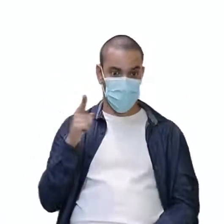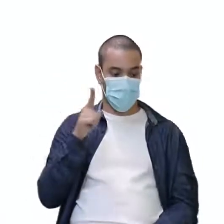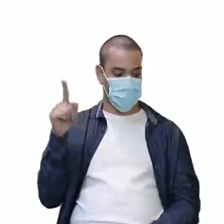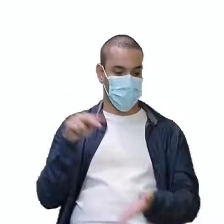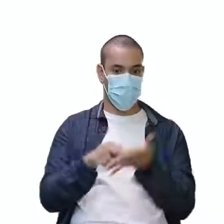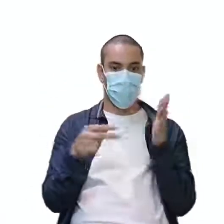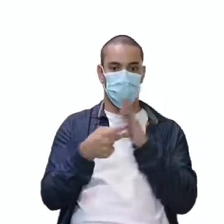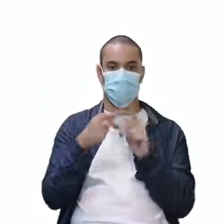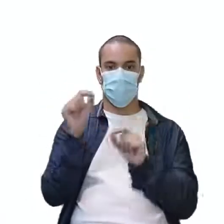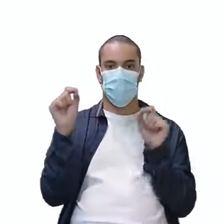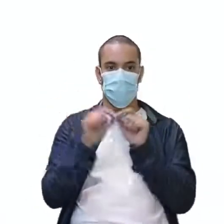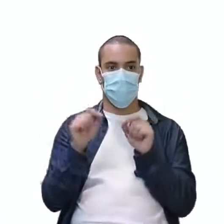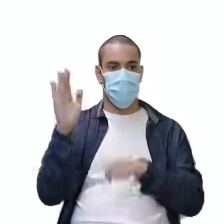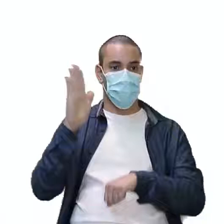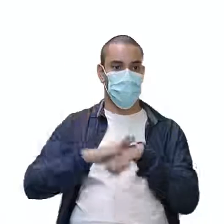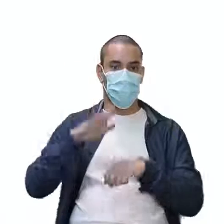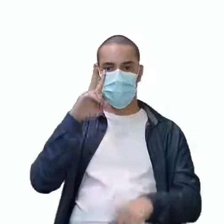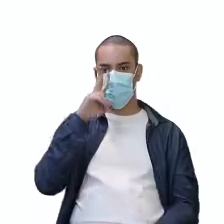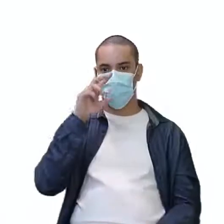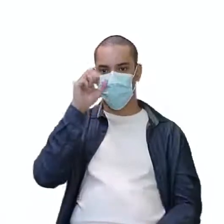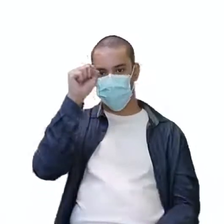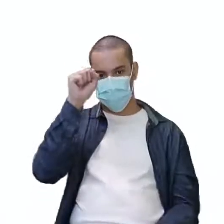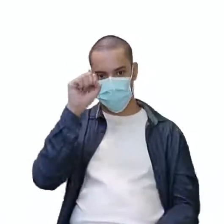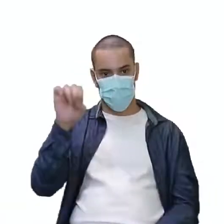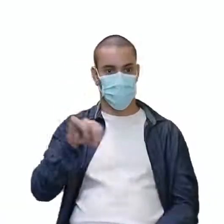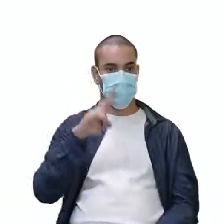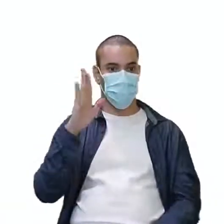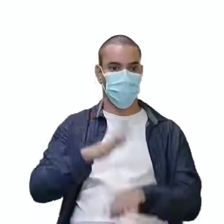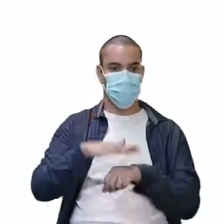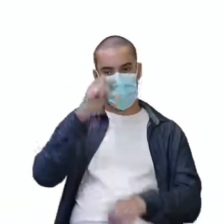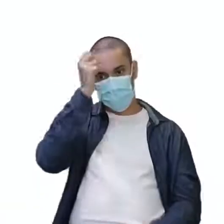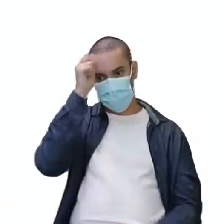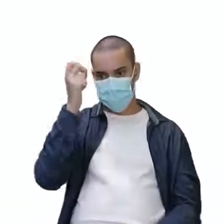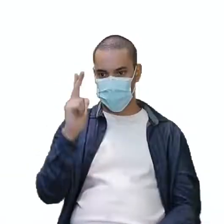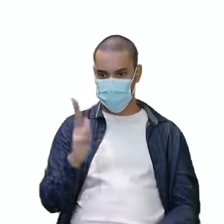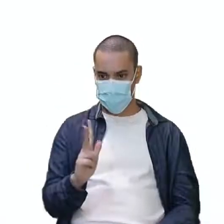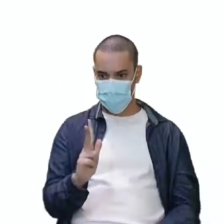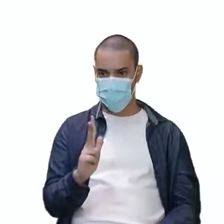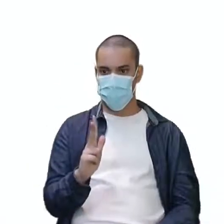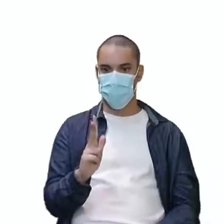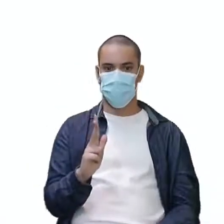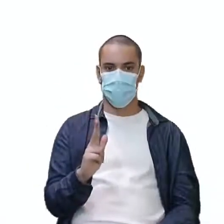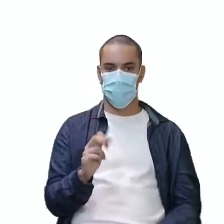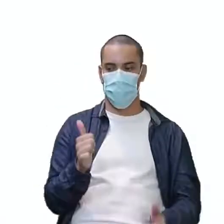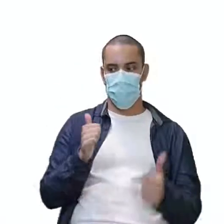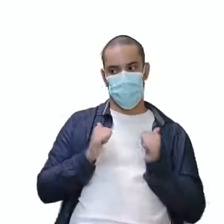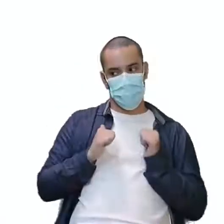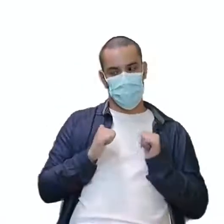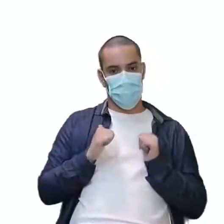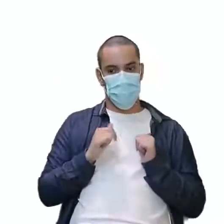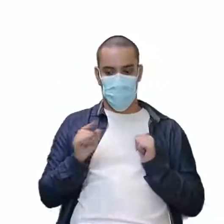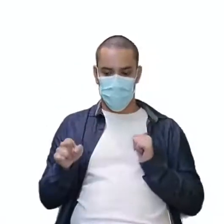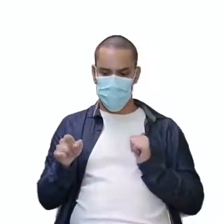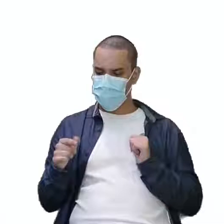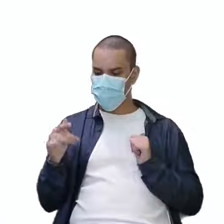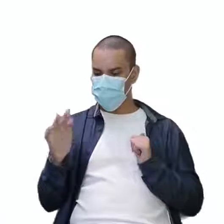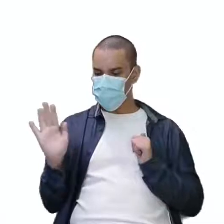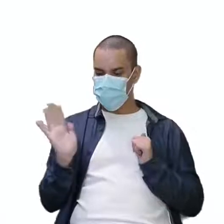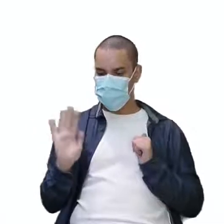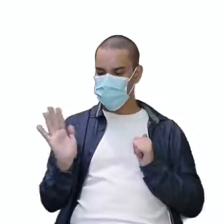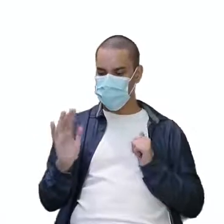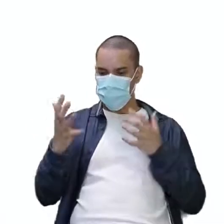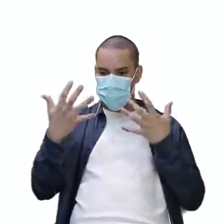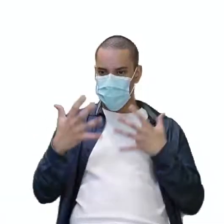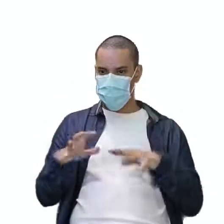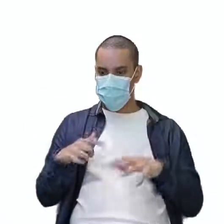vai fazer com que aqueles que sejam mais fortes, aqueles mais espertinhos, né? Opa, eu vou ficar aqui nessa tetinha que ninguém se ligou nessa